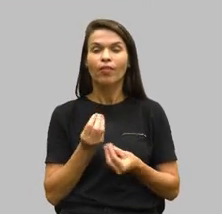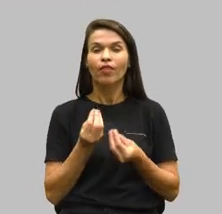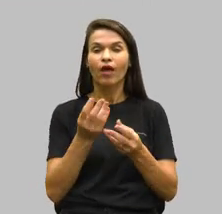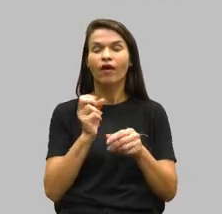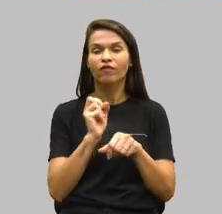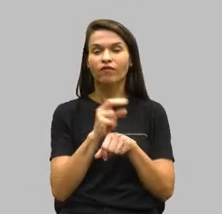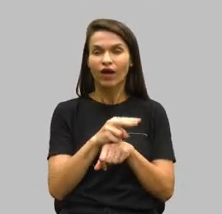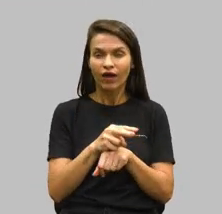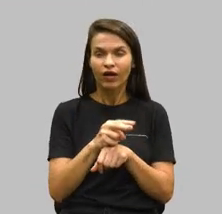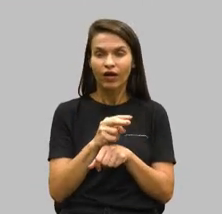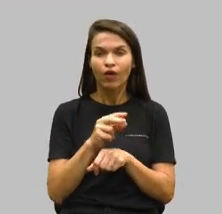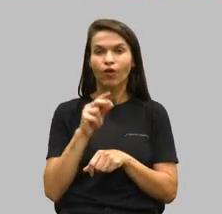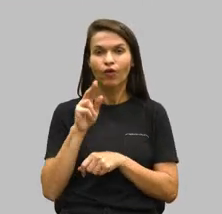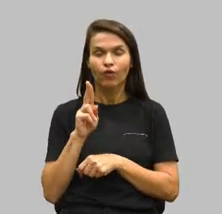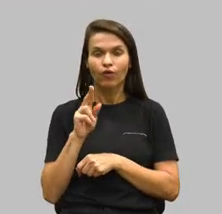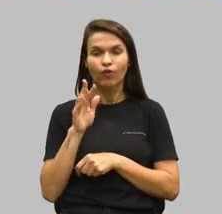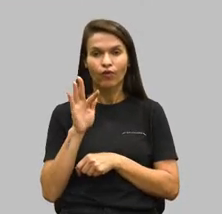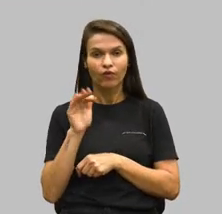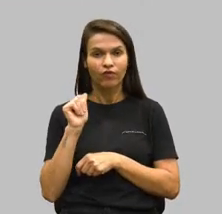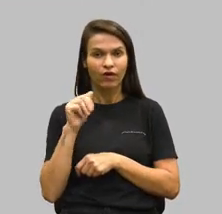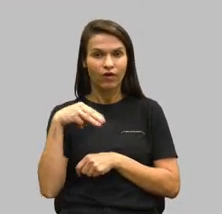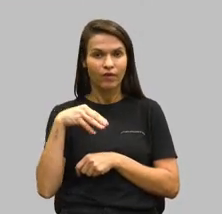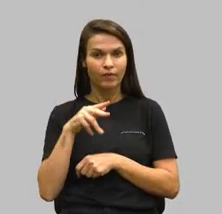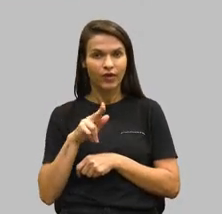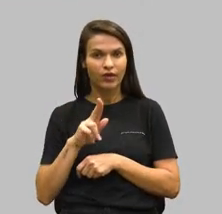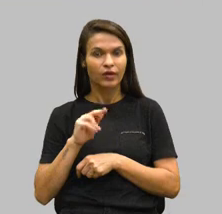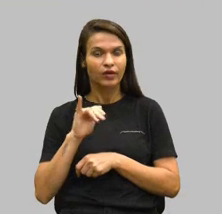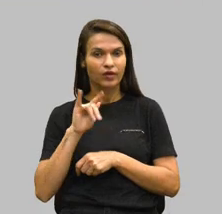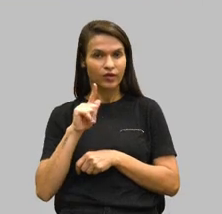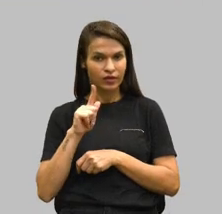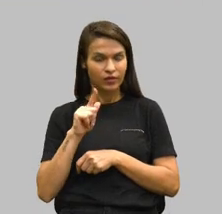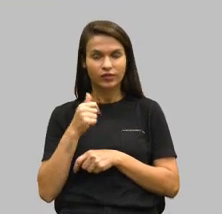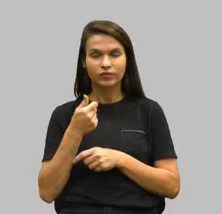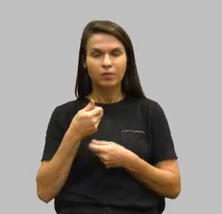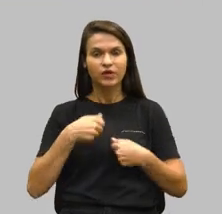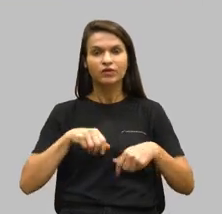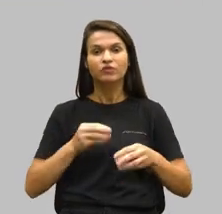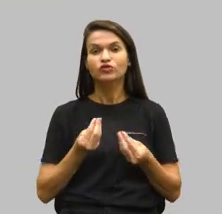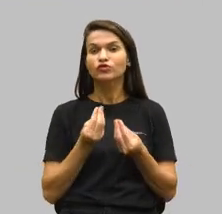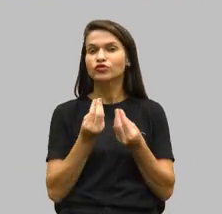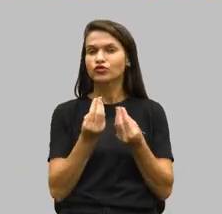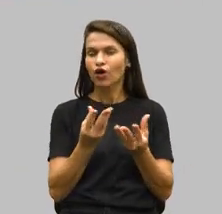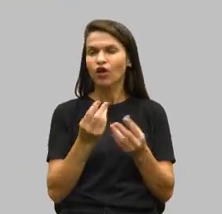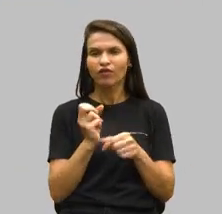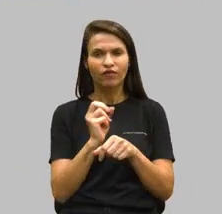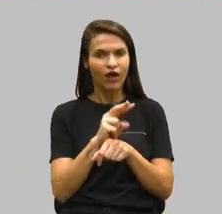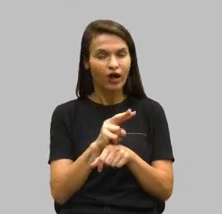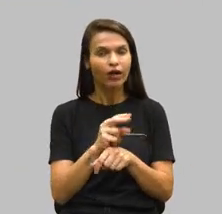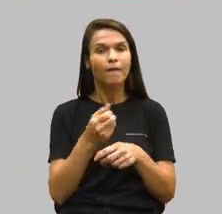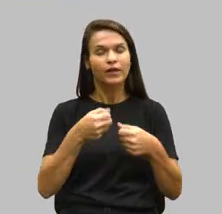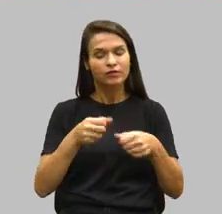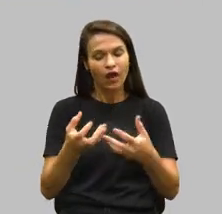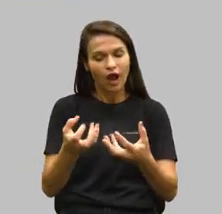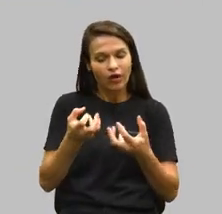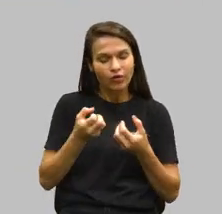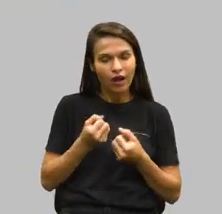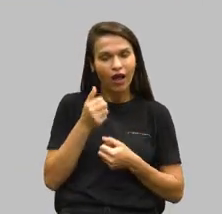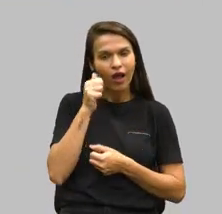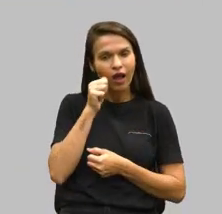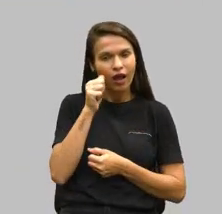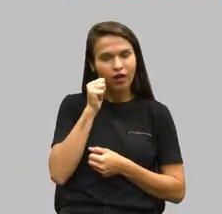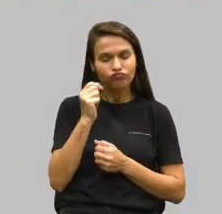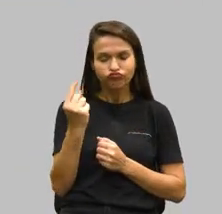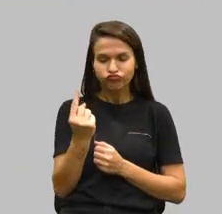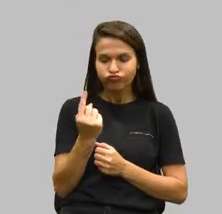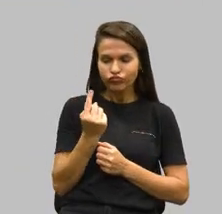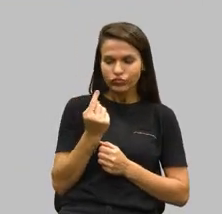para mulheres em situação de violência porque nós precisamos não somente de ofertar a vaga nós precisamos de acolher essa mulher de entender o